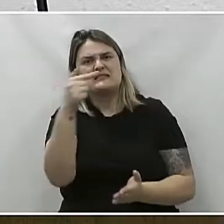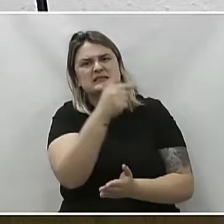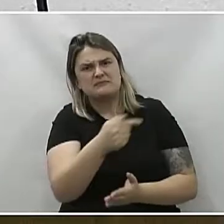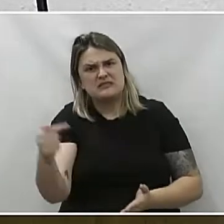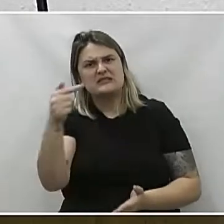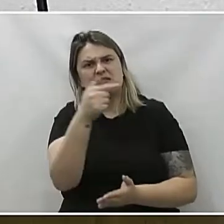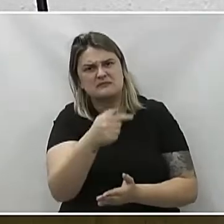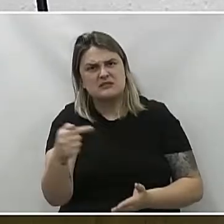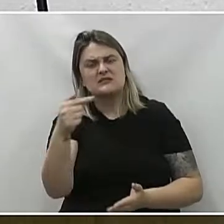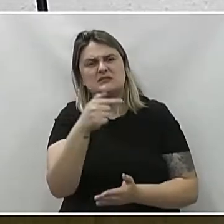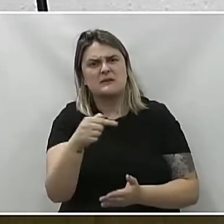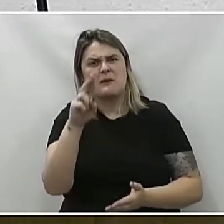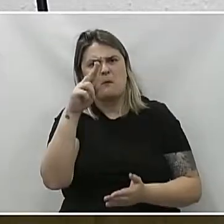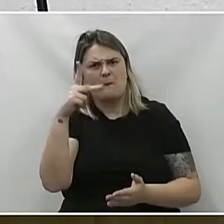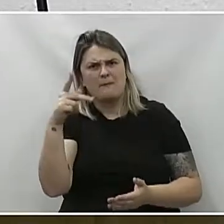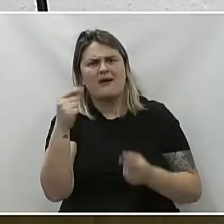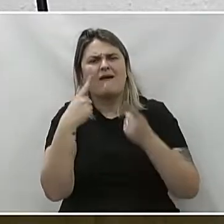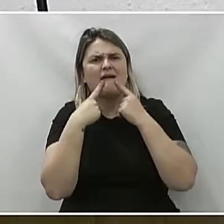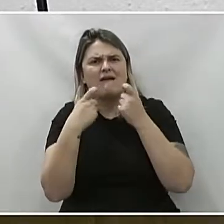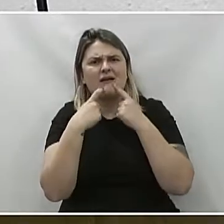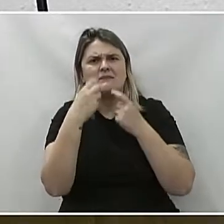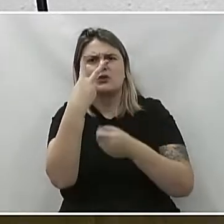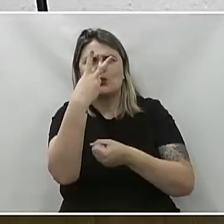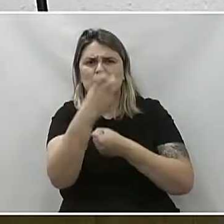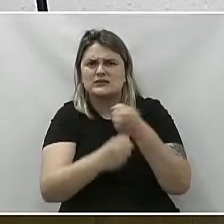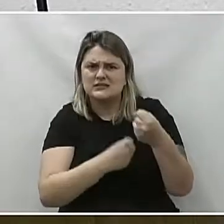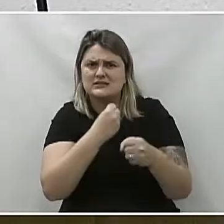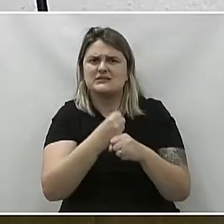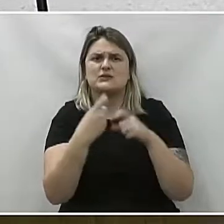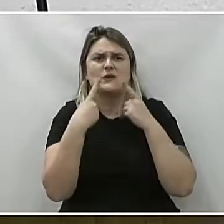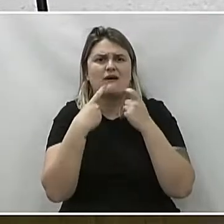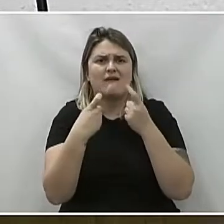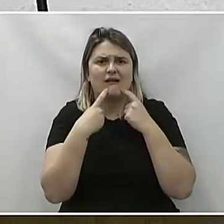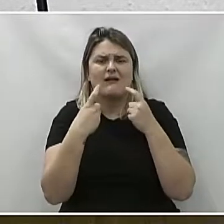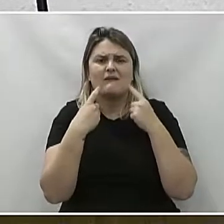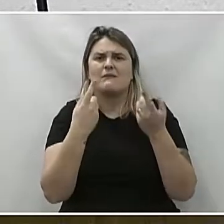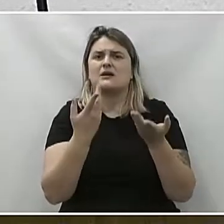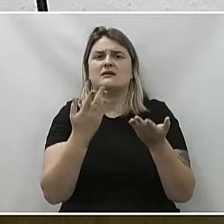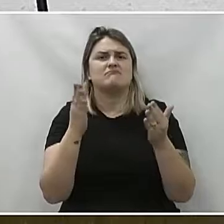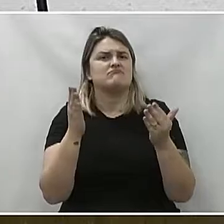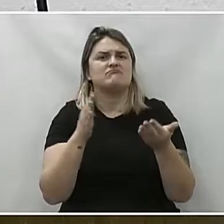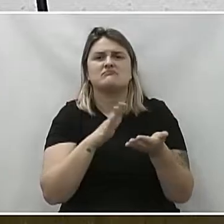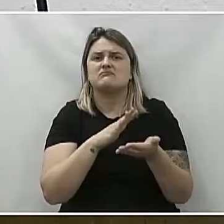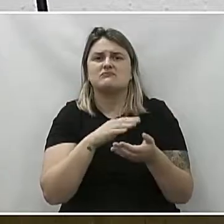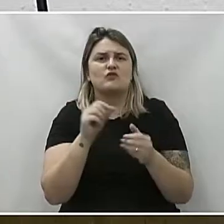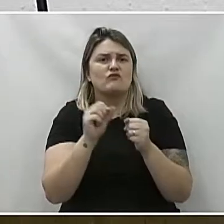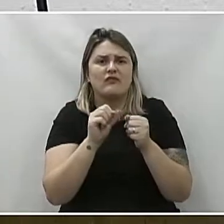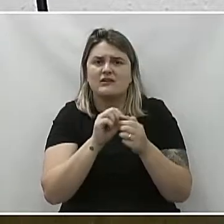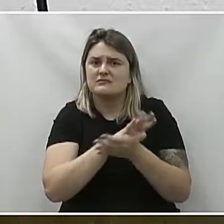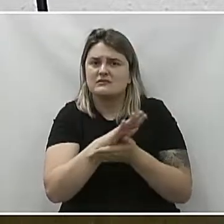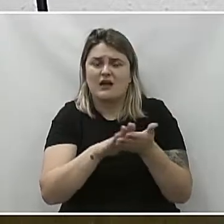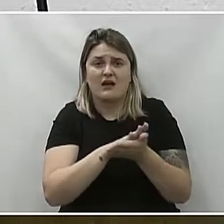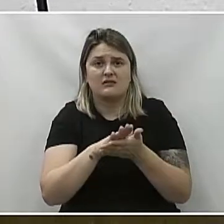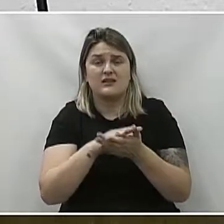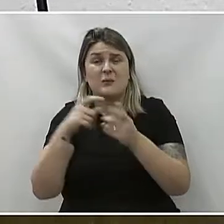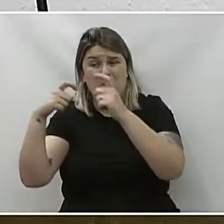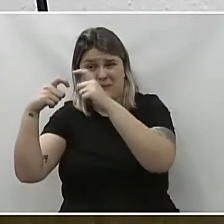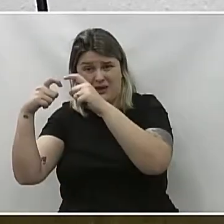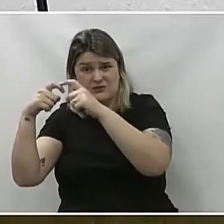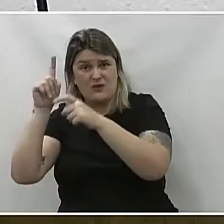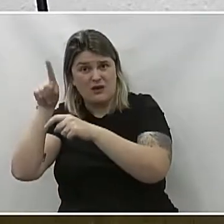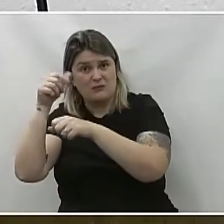UPA. Ia ver que ele estava se queixando disso há 2 anos. E nada disso fez o